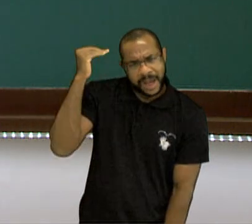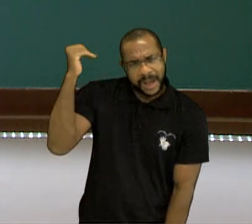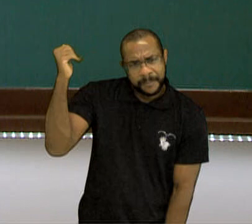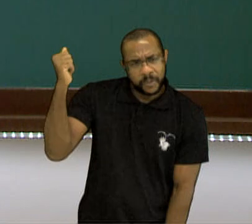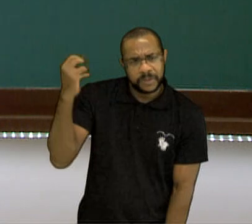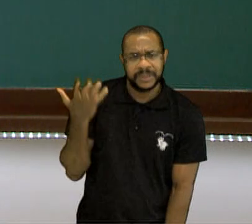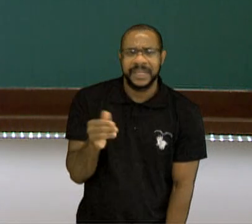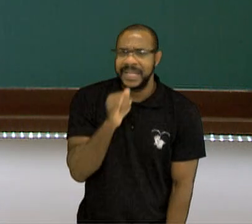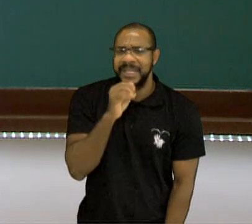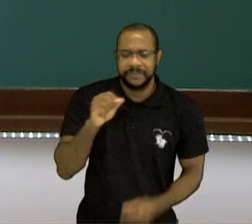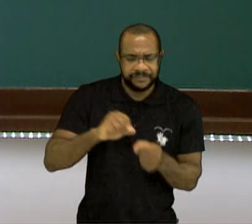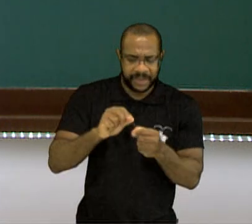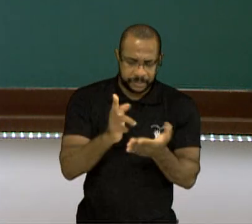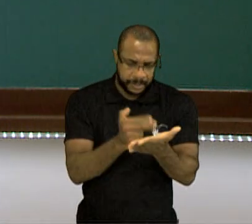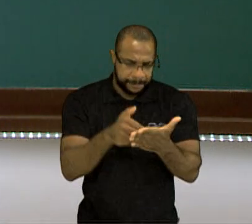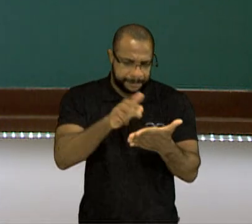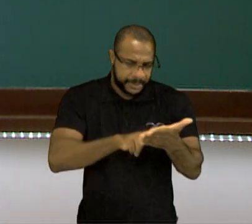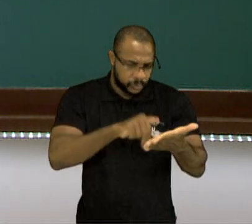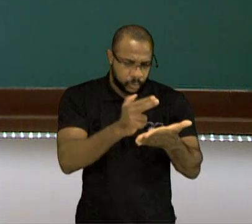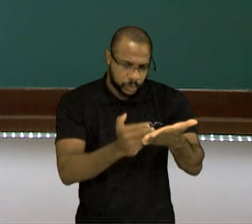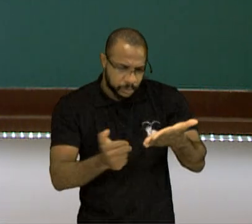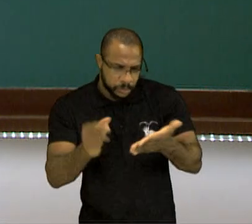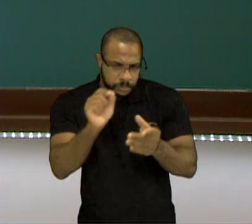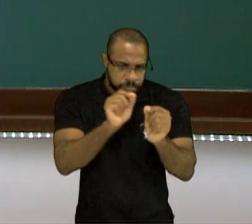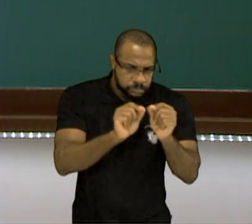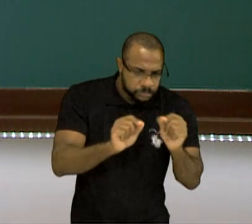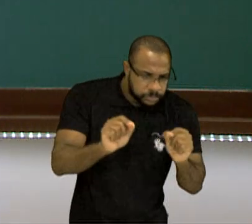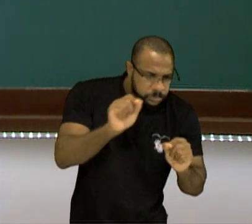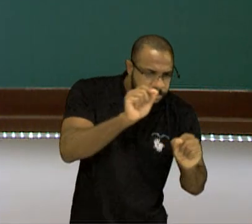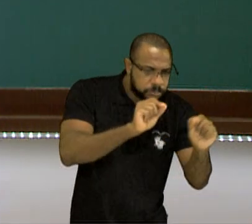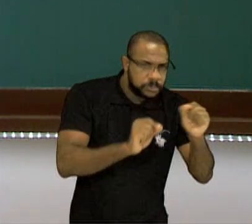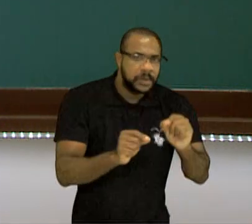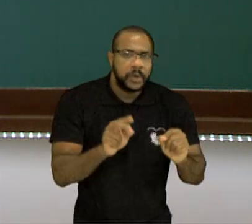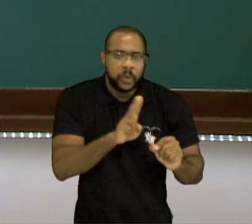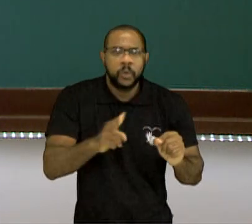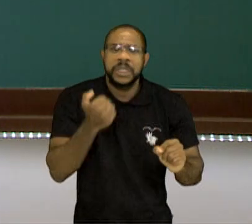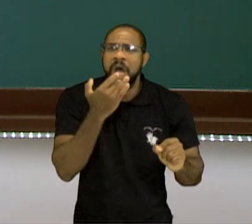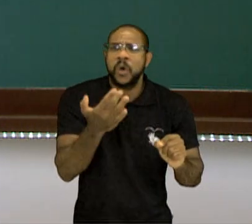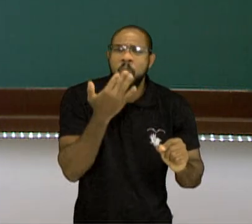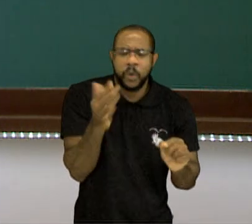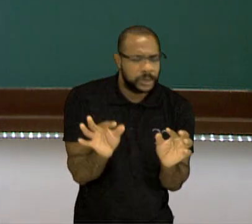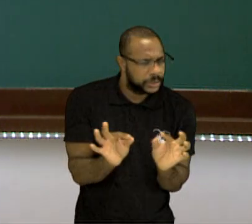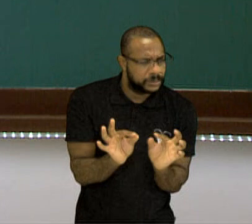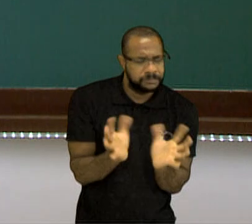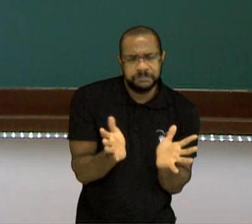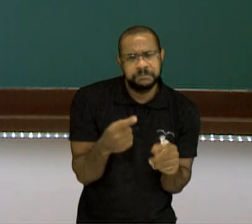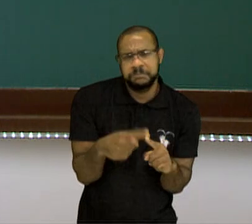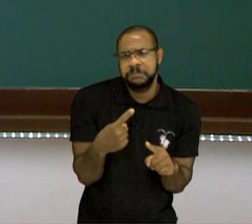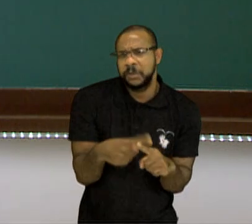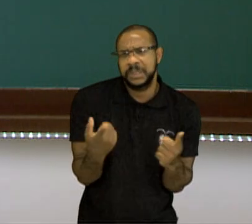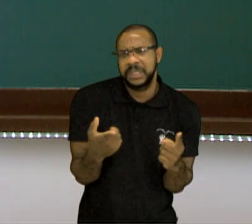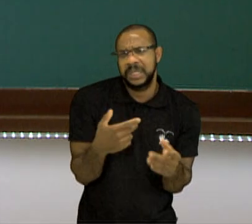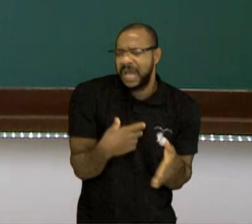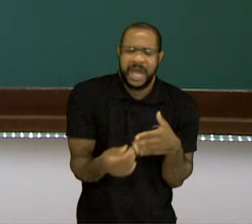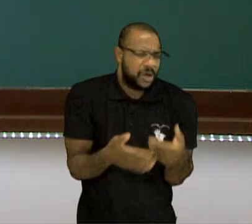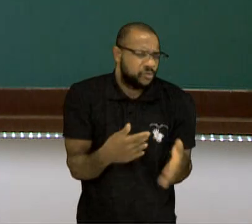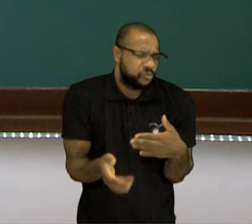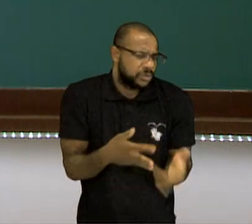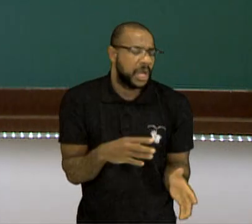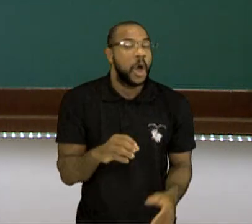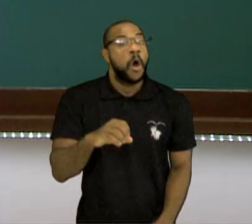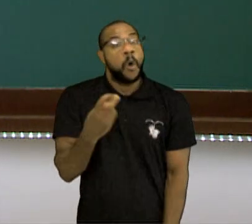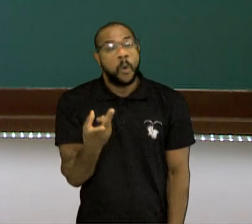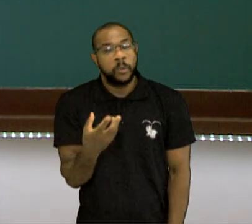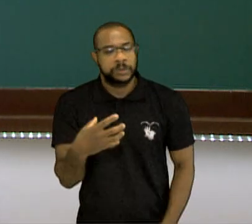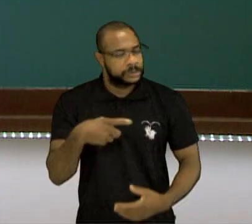ele realiza uma pintura, um desenho, ele utiliza cores assim simplesmente por utilizar? Ou ele